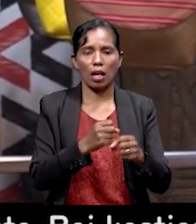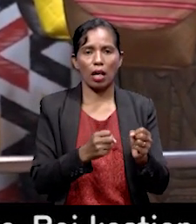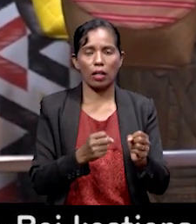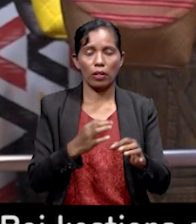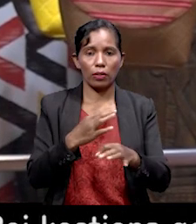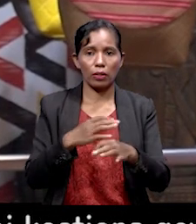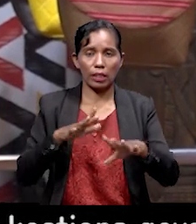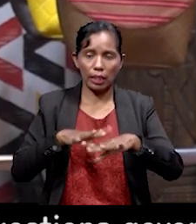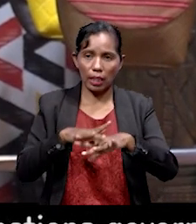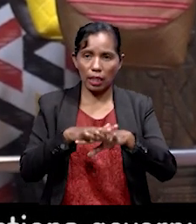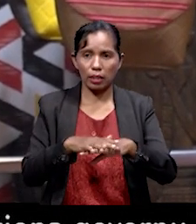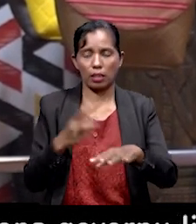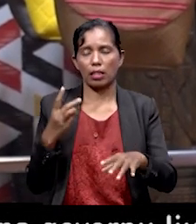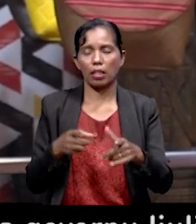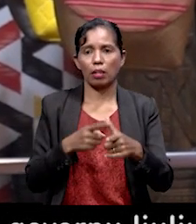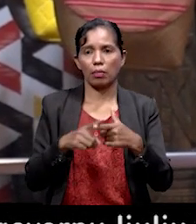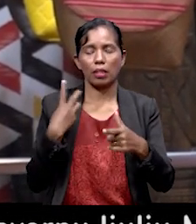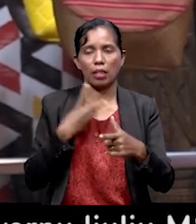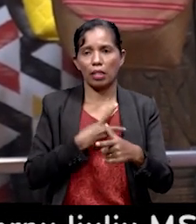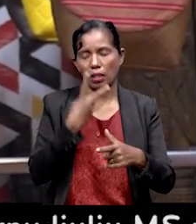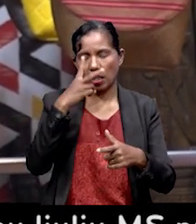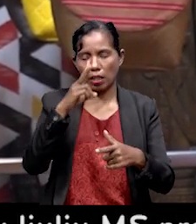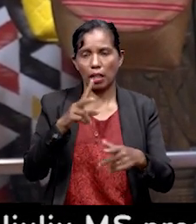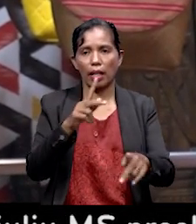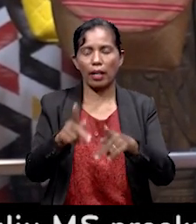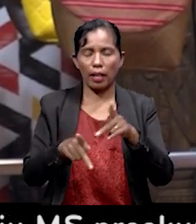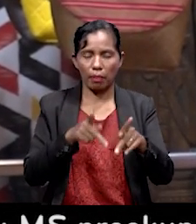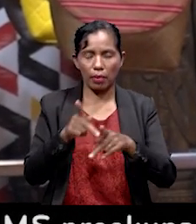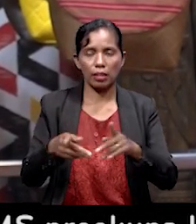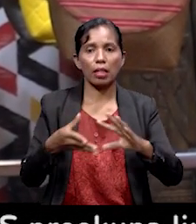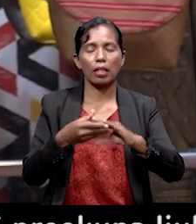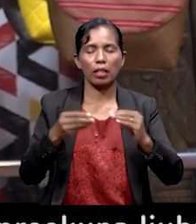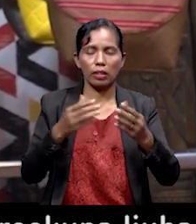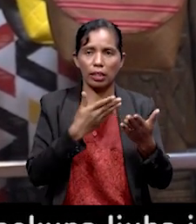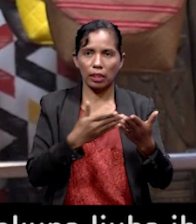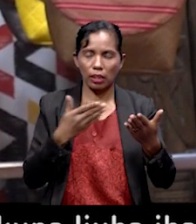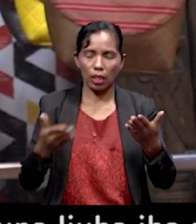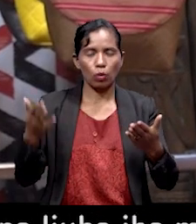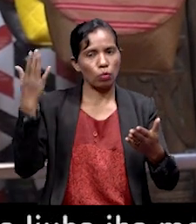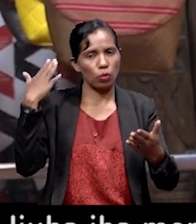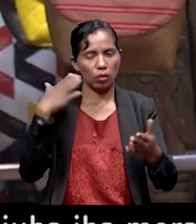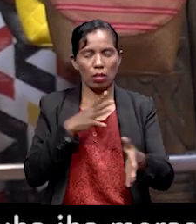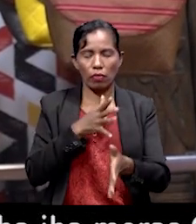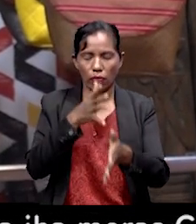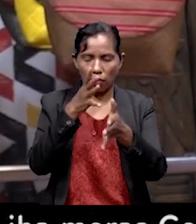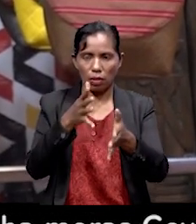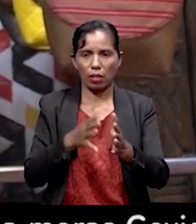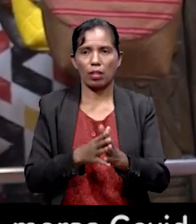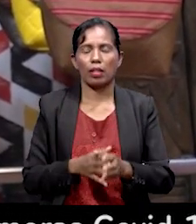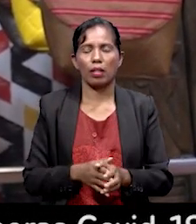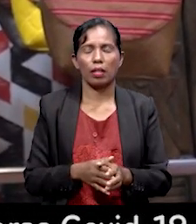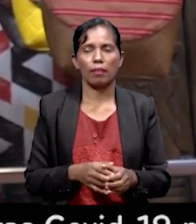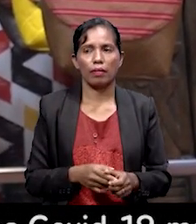ita haremos kona ba be ita ni be ala sirnia sasan lulik si ala sasan lulik an sa statu a bo